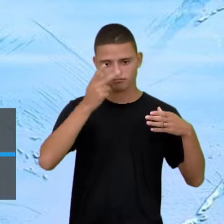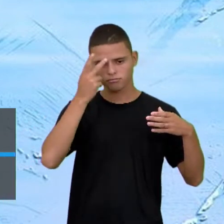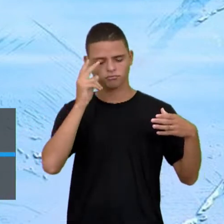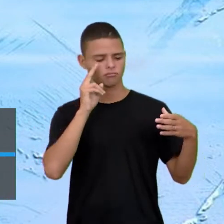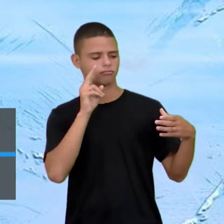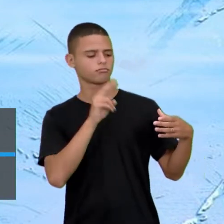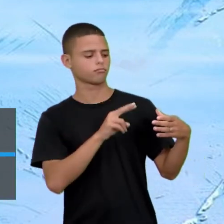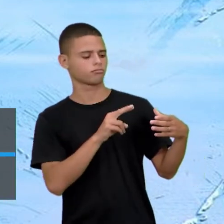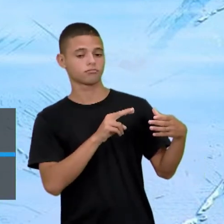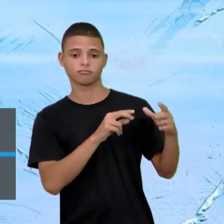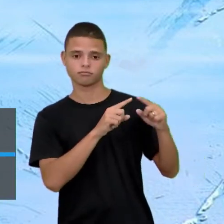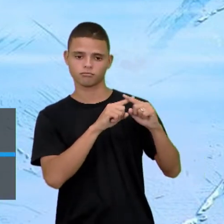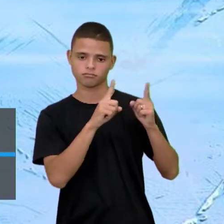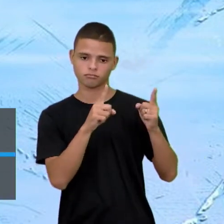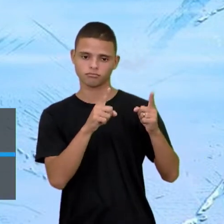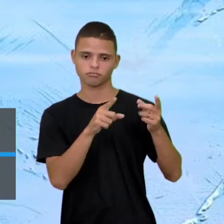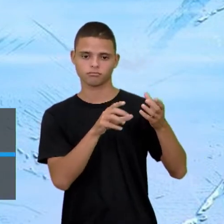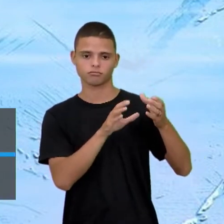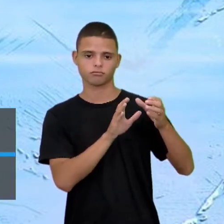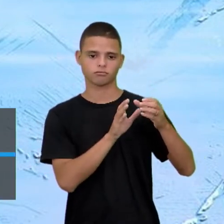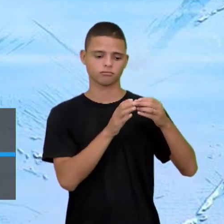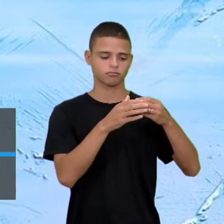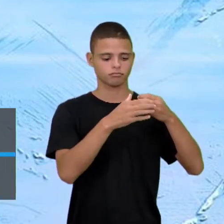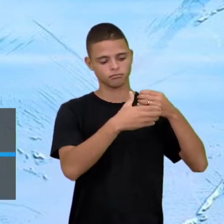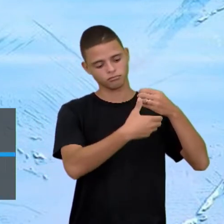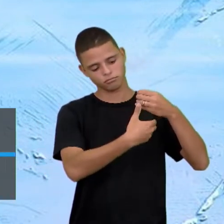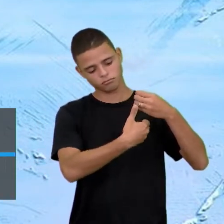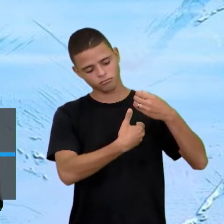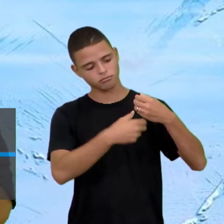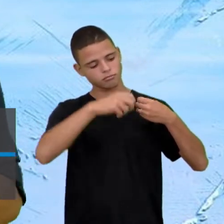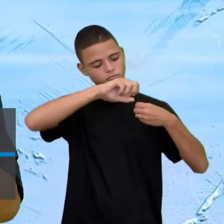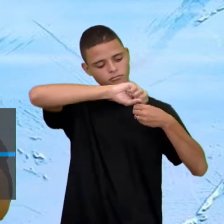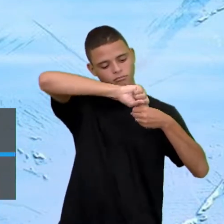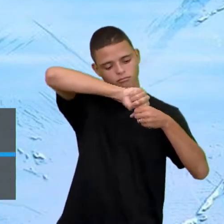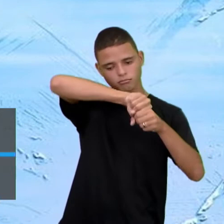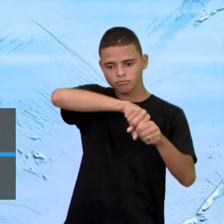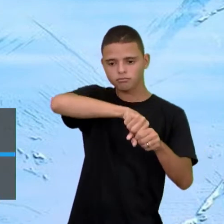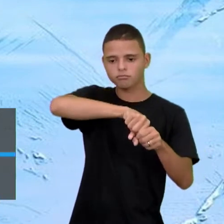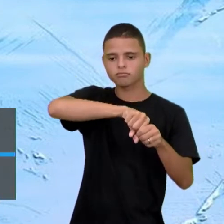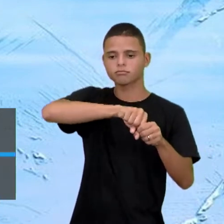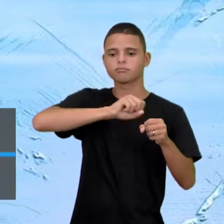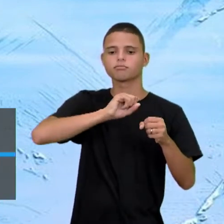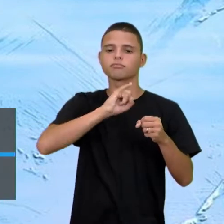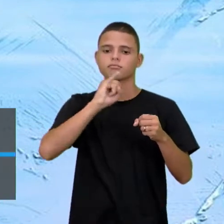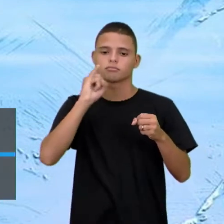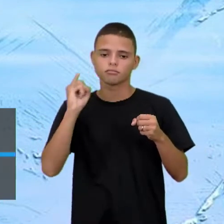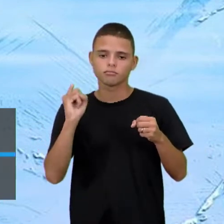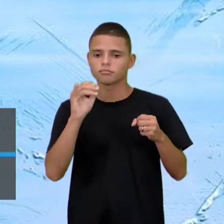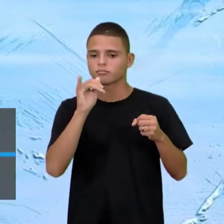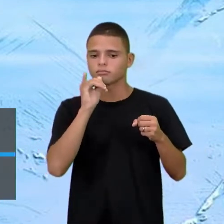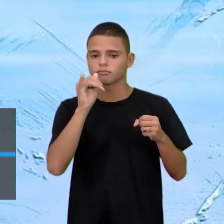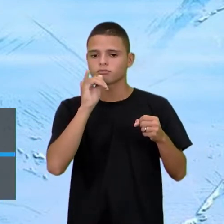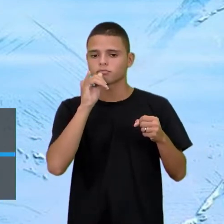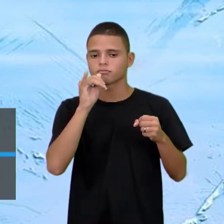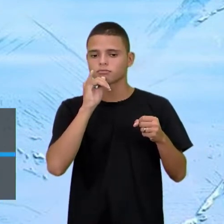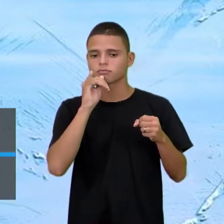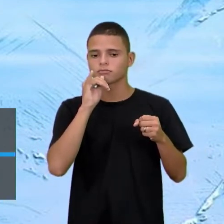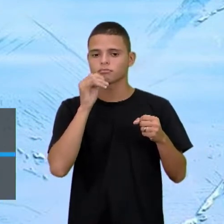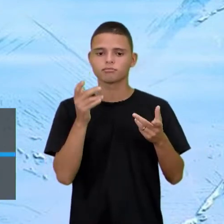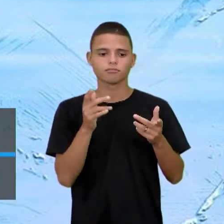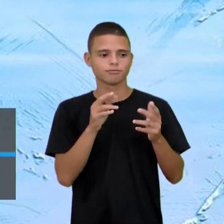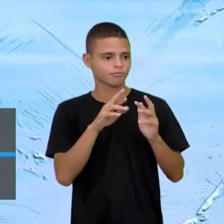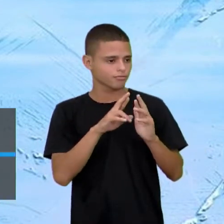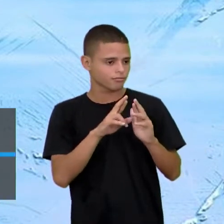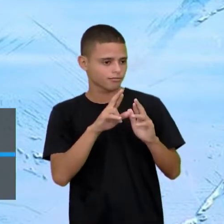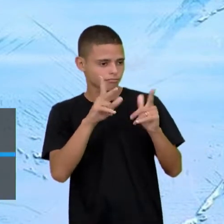seguinte, você coloca numa garrafa circular e tampa. Aí eu falo, e se a gente pegar essa garrafa e colocar num formato mais